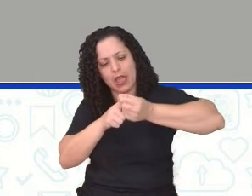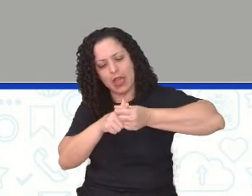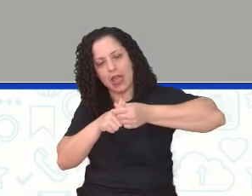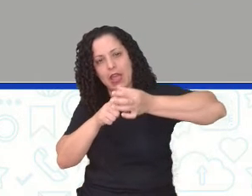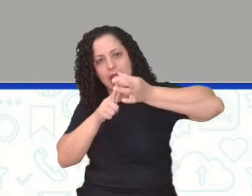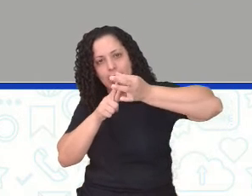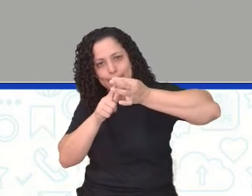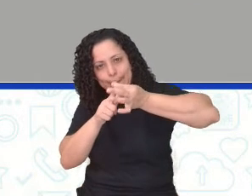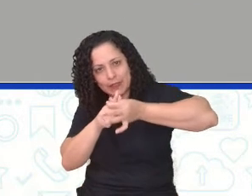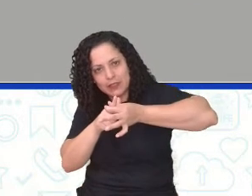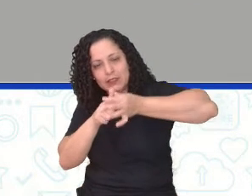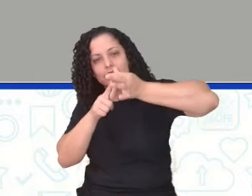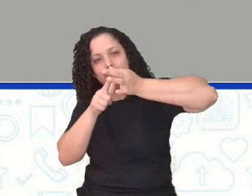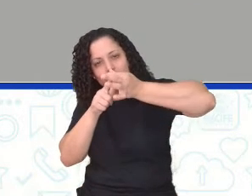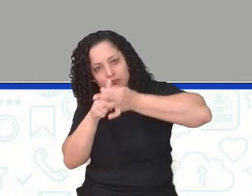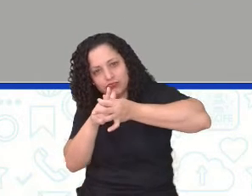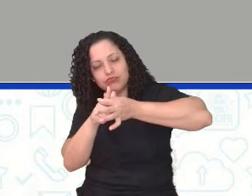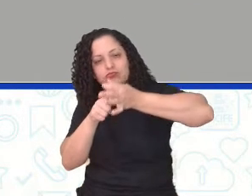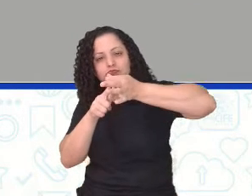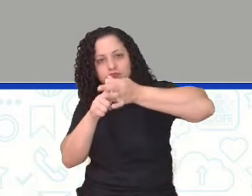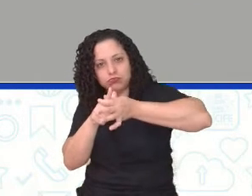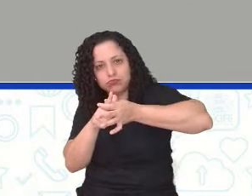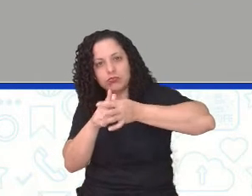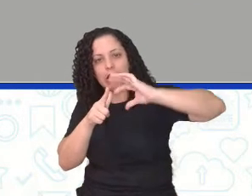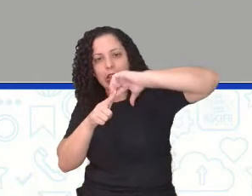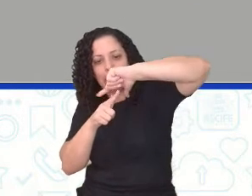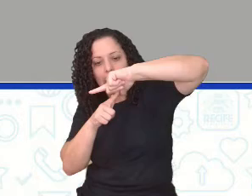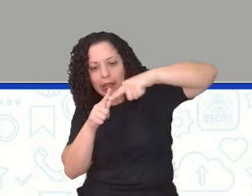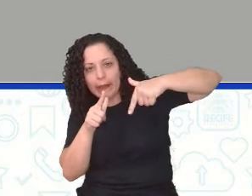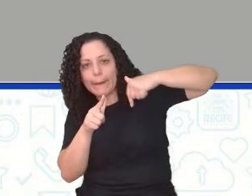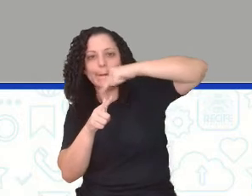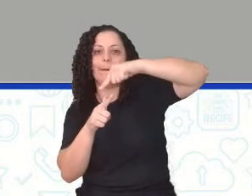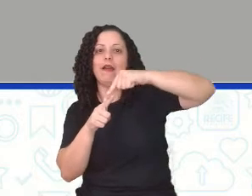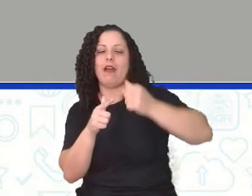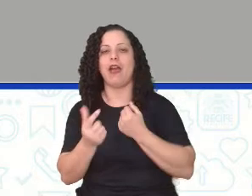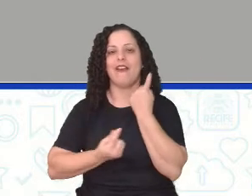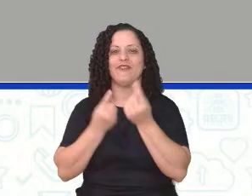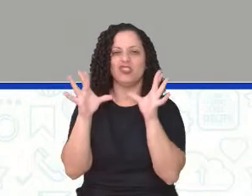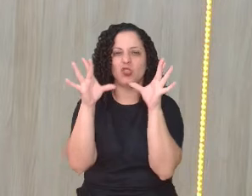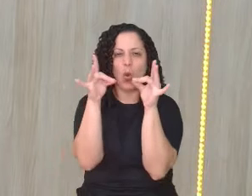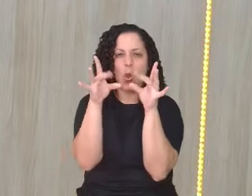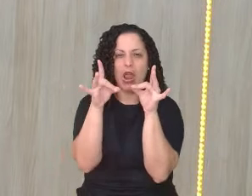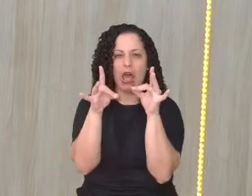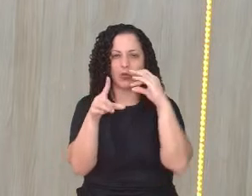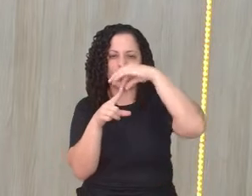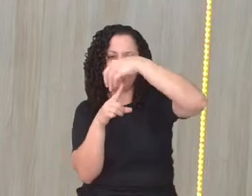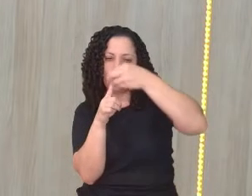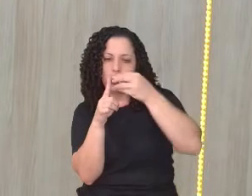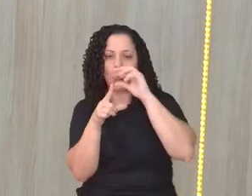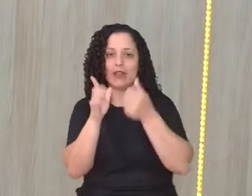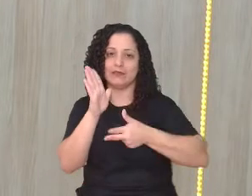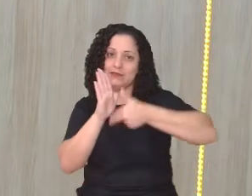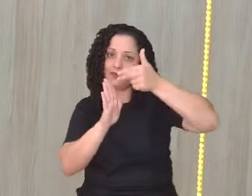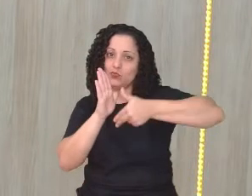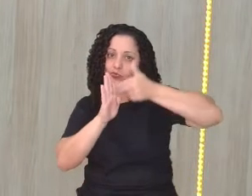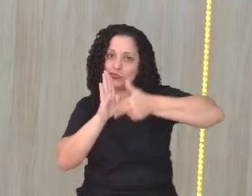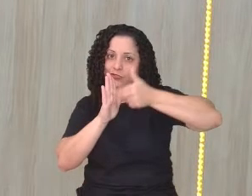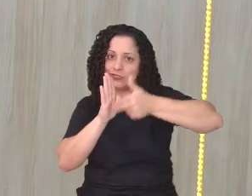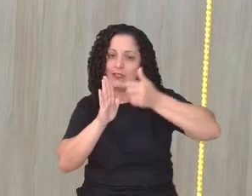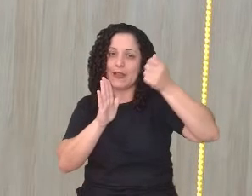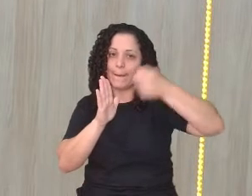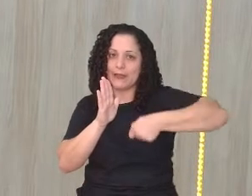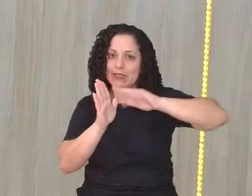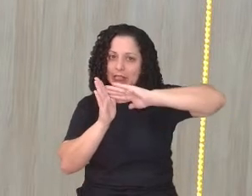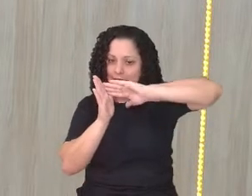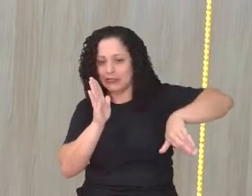quem tem, porque quem fez, existem pessoas que aquele prepúcio ele fica colado um pouco, tem que realizar a